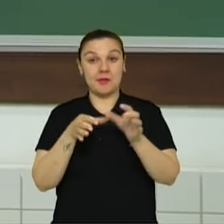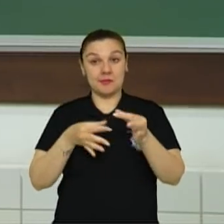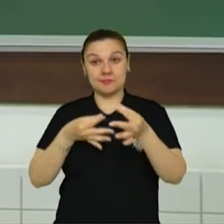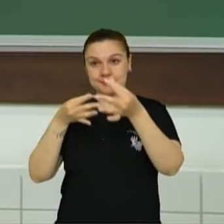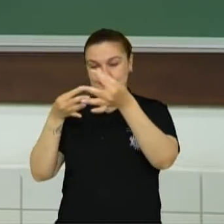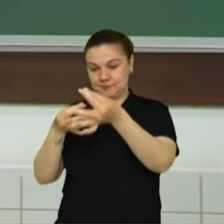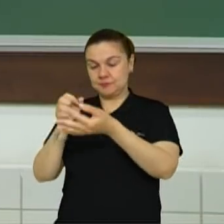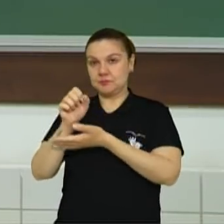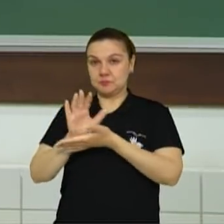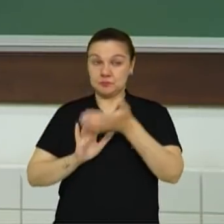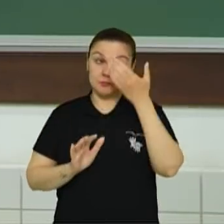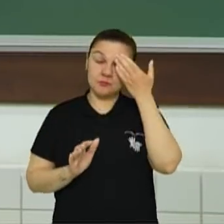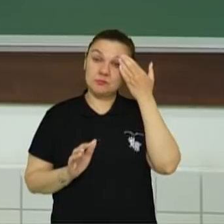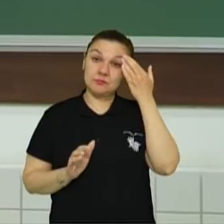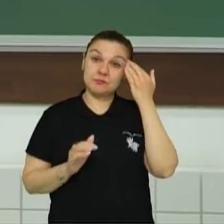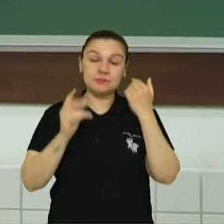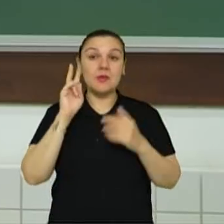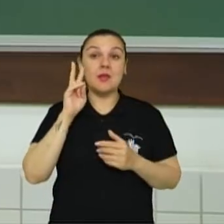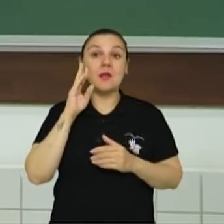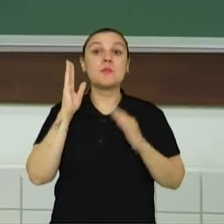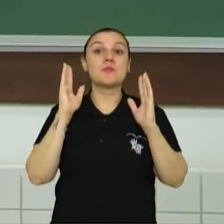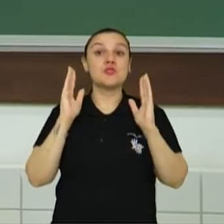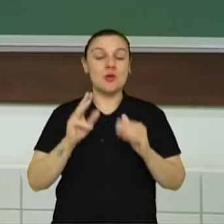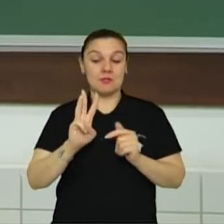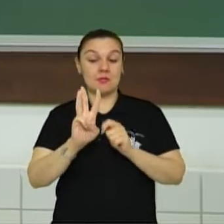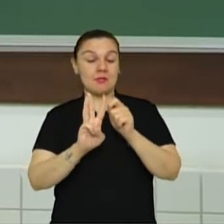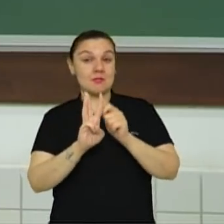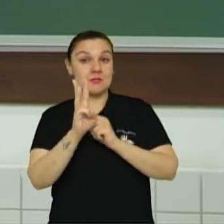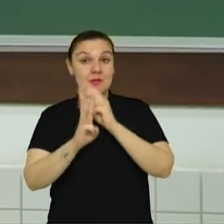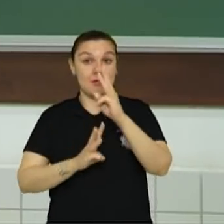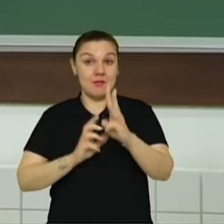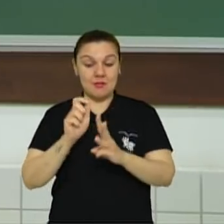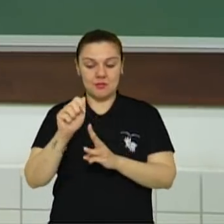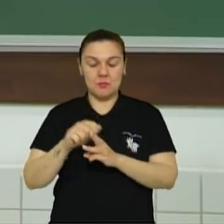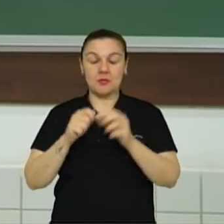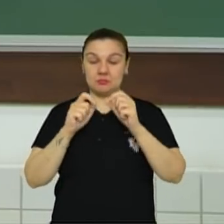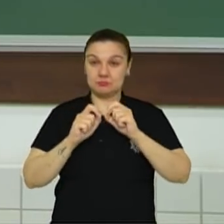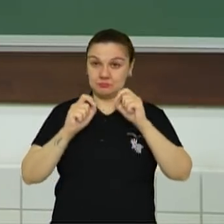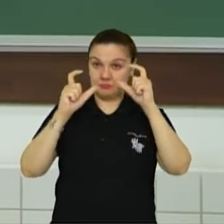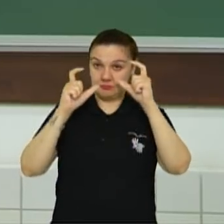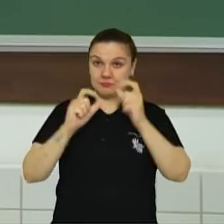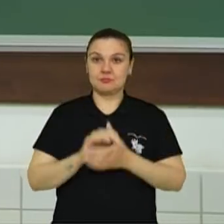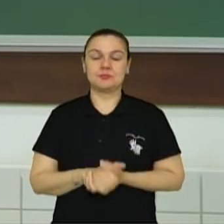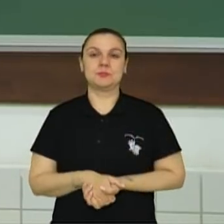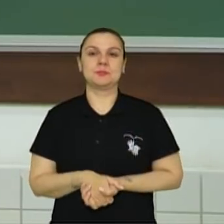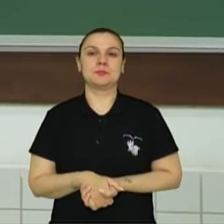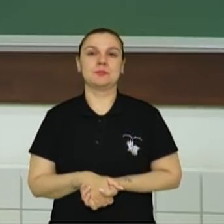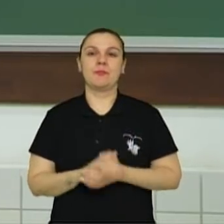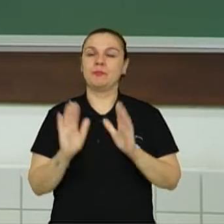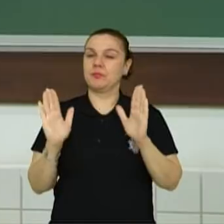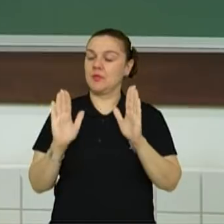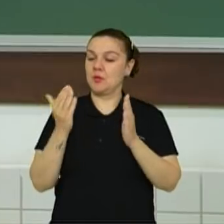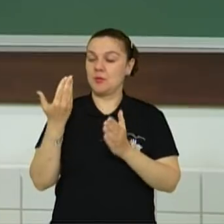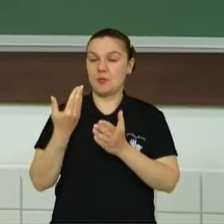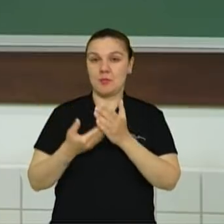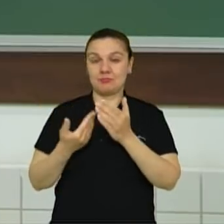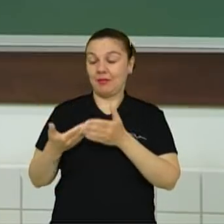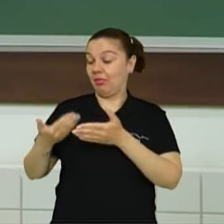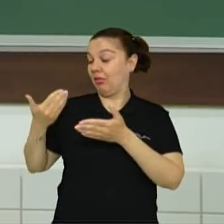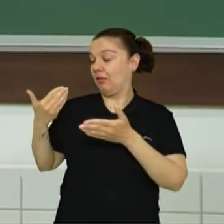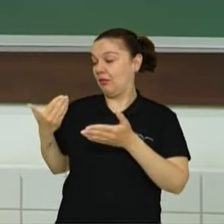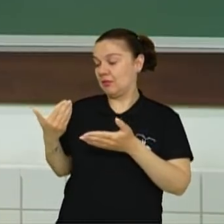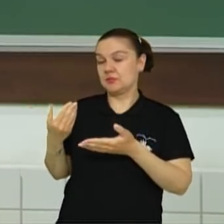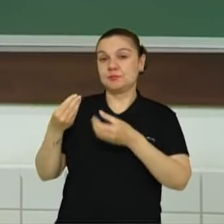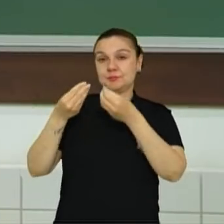sempre essas atividades. Lembrando, já estamos no terceiro trimestre, muita atenção, tá bom? Então não deixe coisa para trás, não